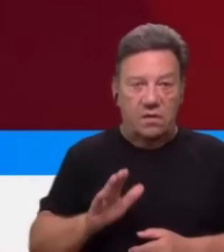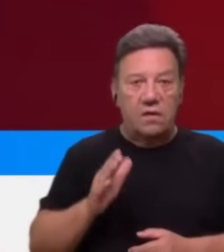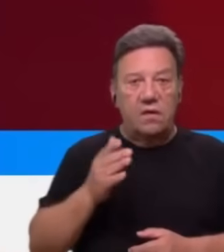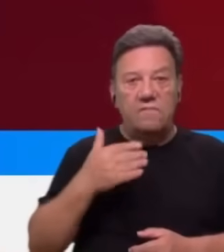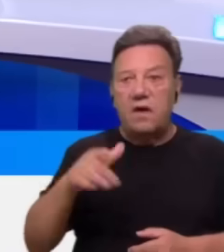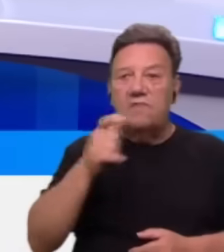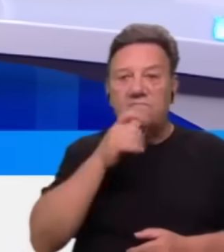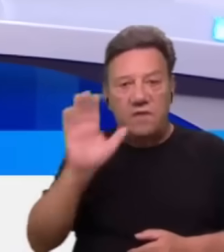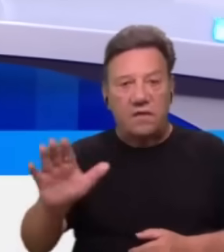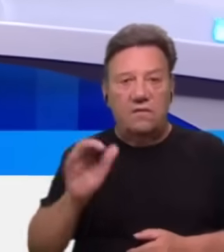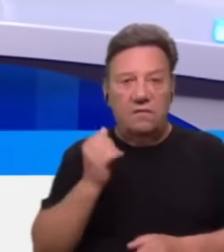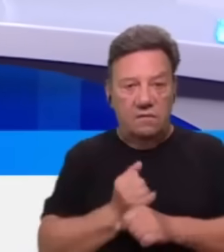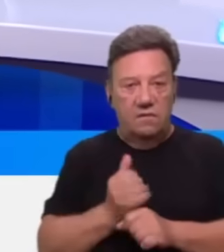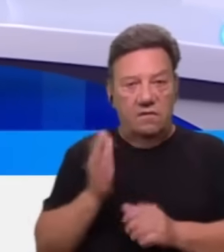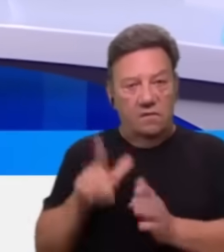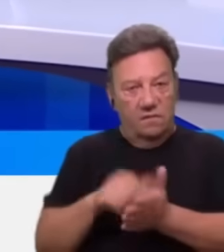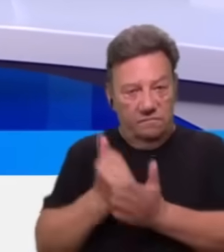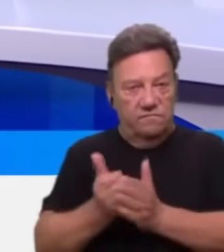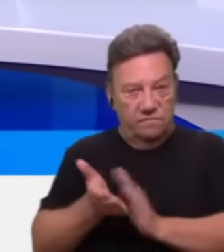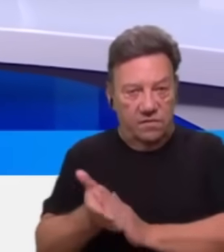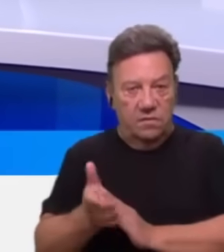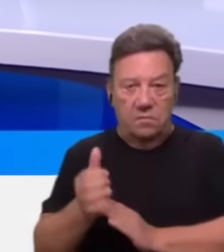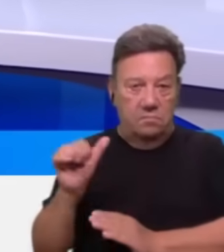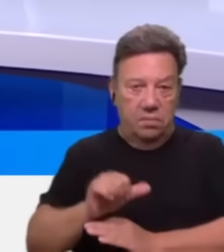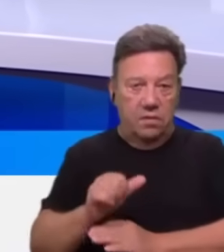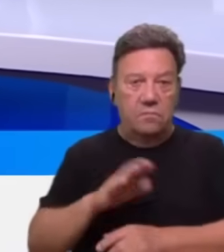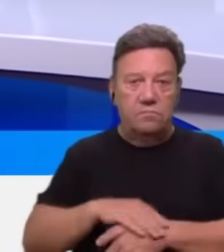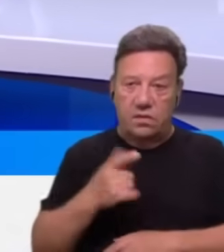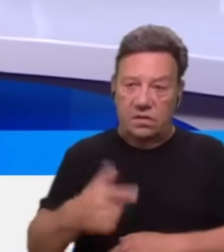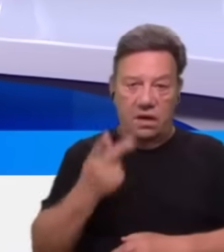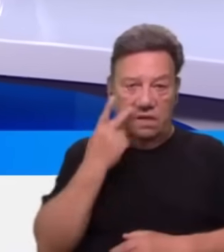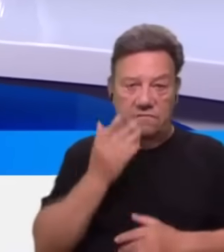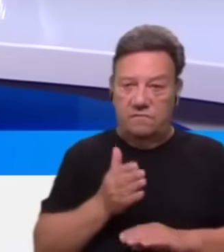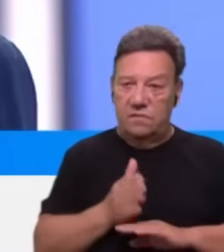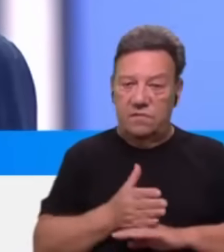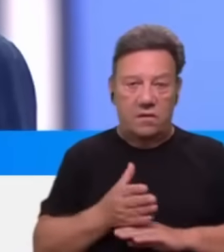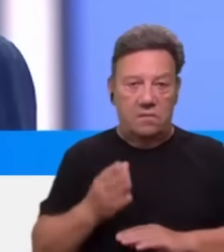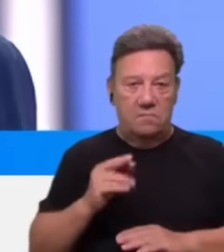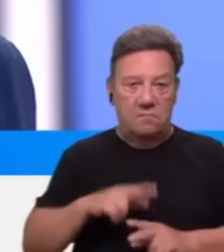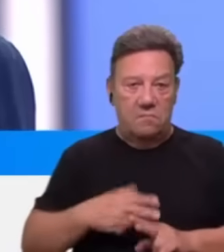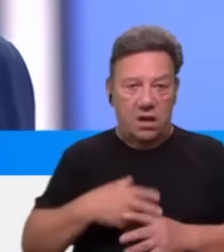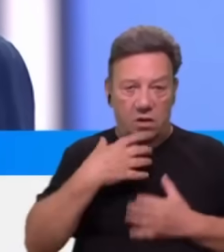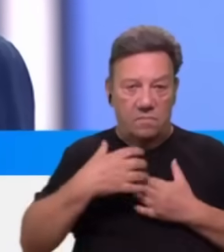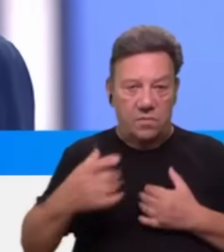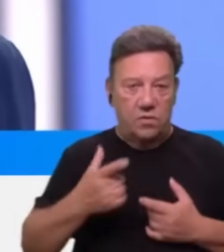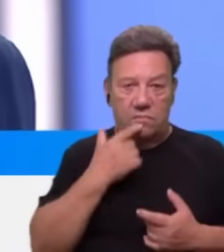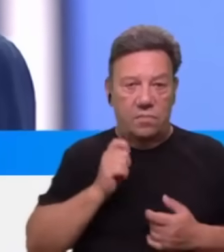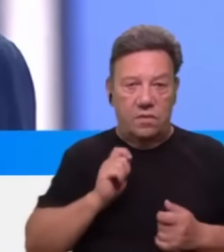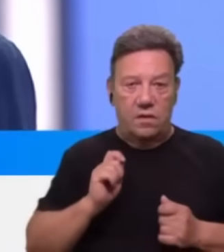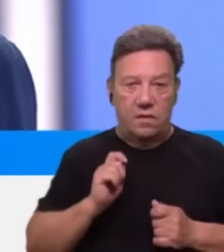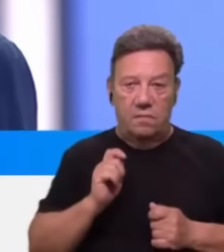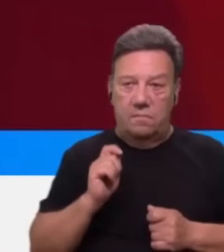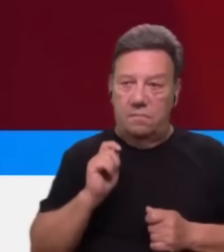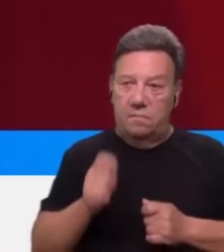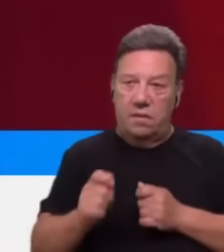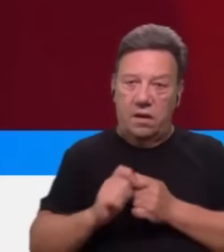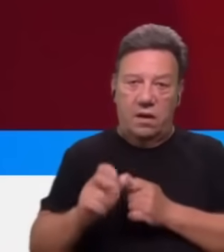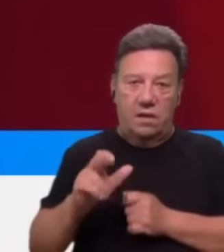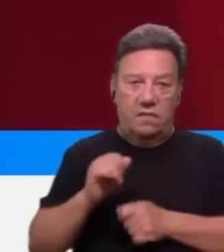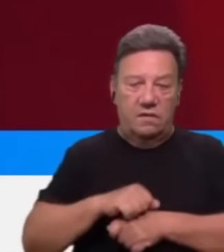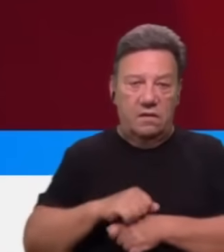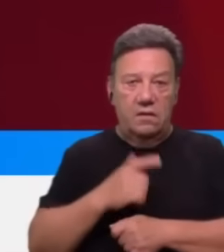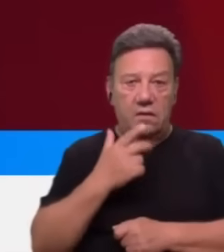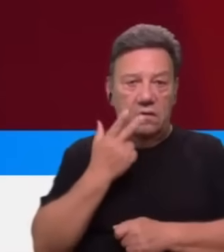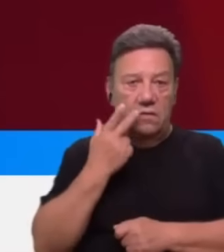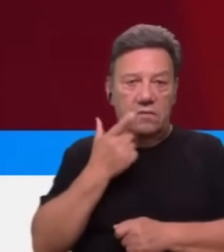para Faro fica colocado definitivamente ainda pior porque vai ter a sua vida muito mais complicada porque não pode pagar uma renda de casa e não pode viver